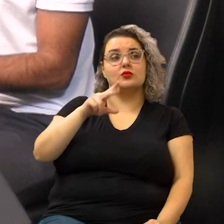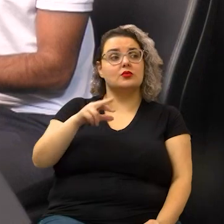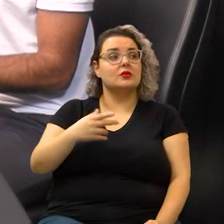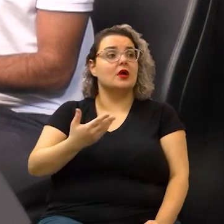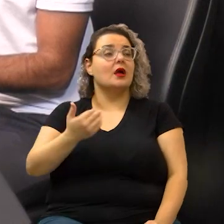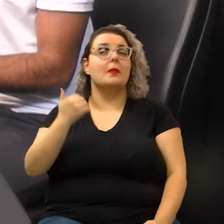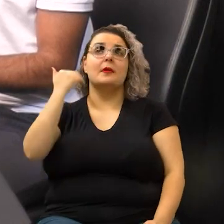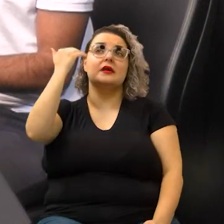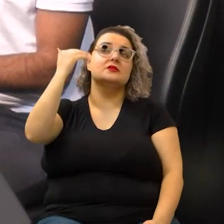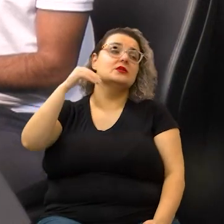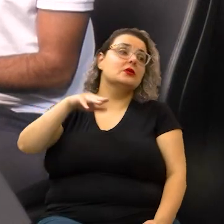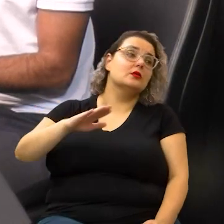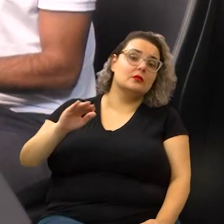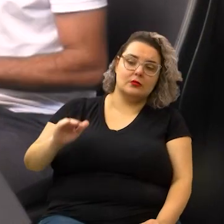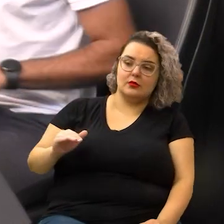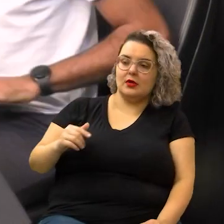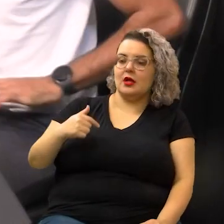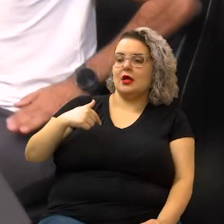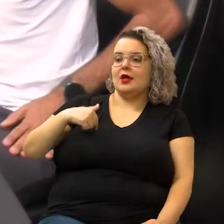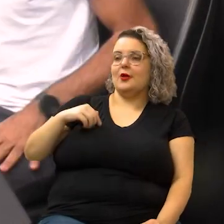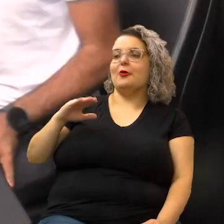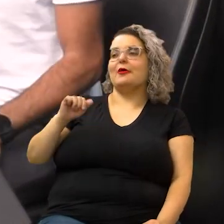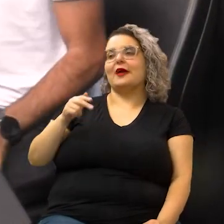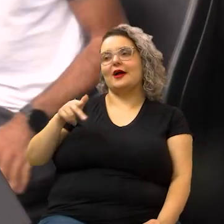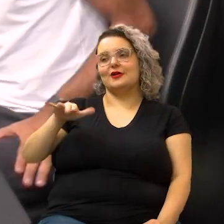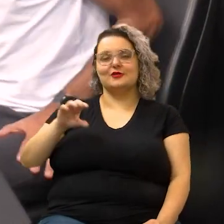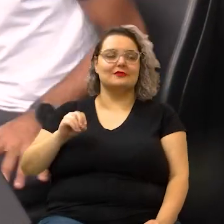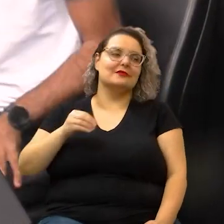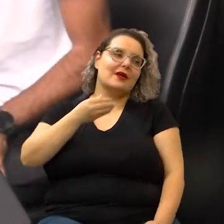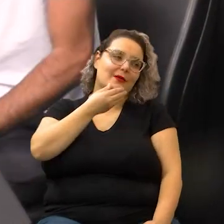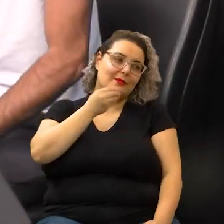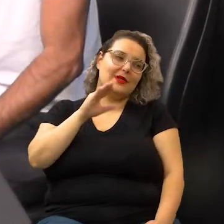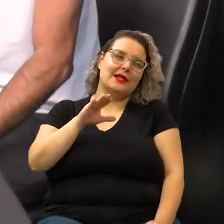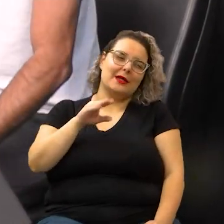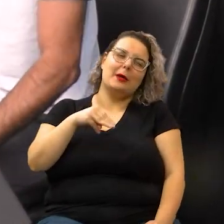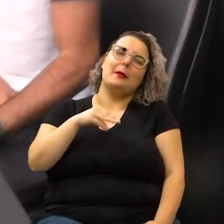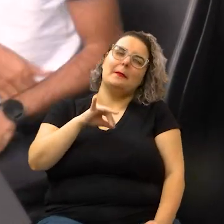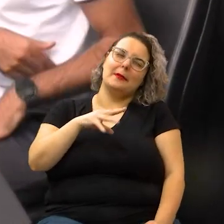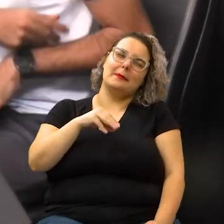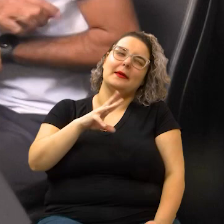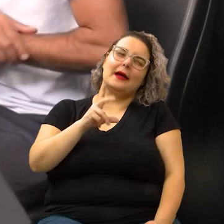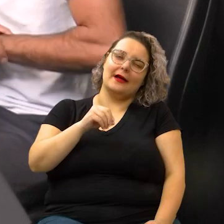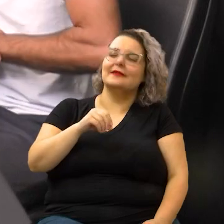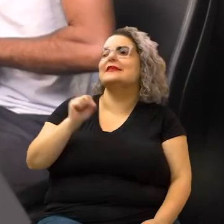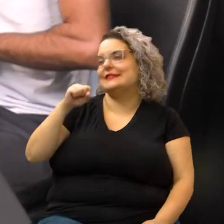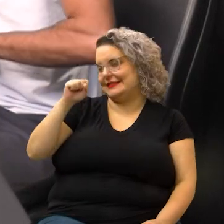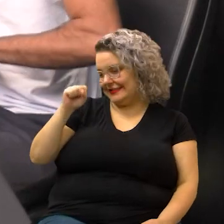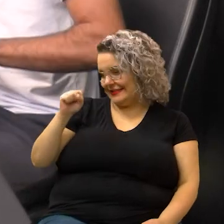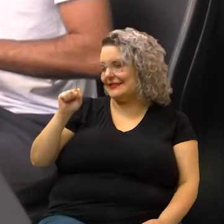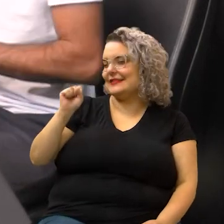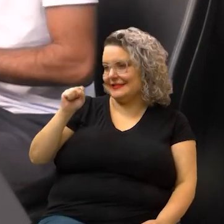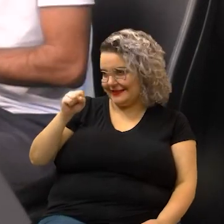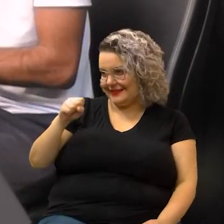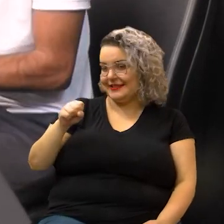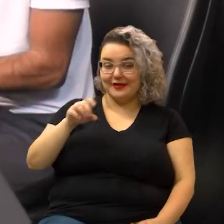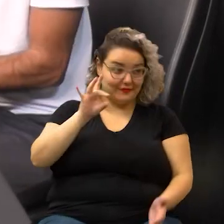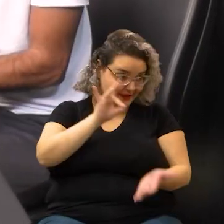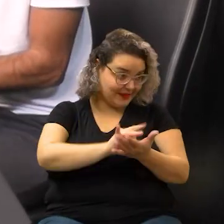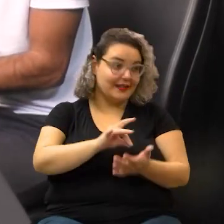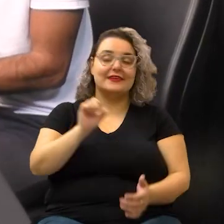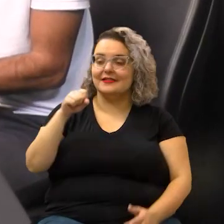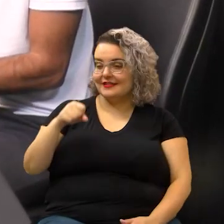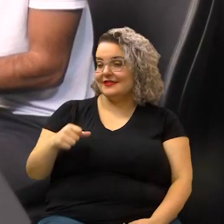mais velho, mais novo, me conta a ordem das coisas. Sou caçula. Caçula, menino caçula mimado, é isso ou não? Era o caçula mimado. É? Né?